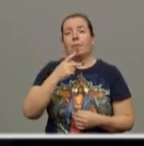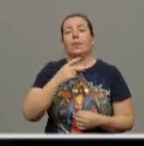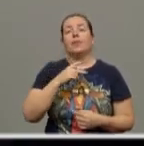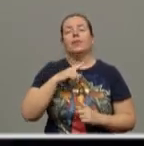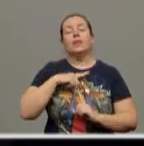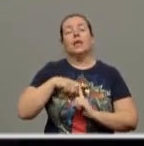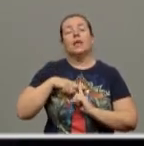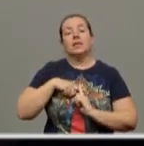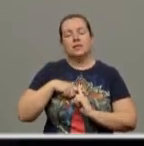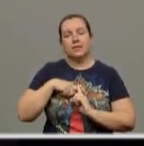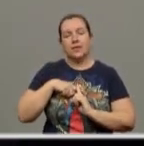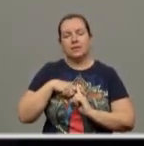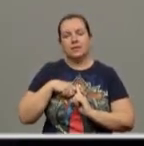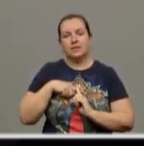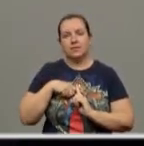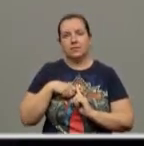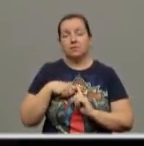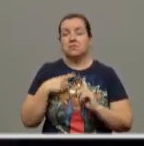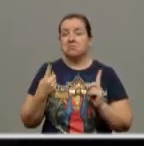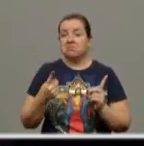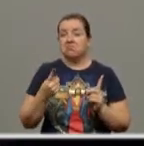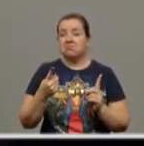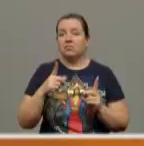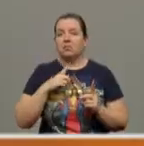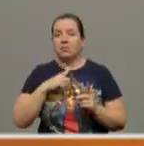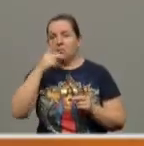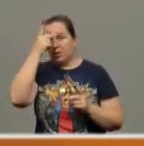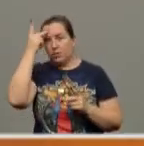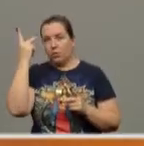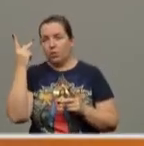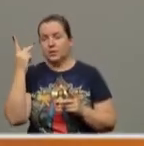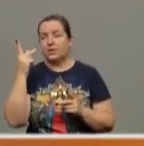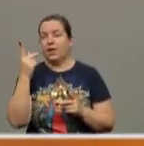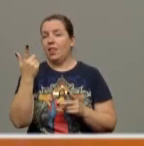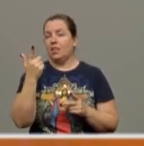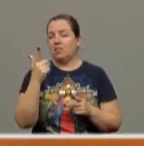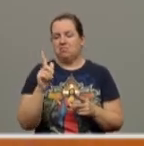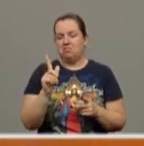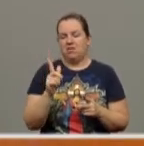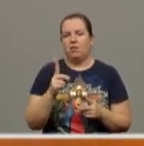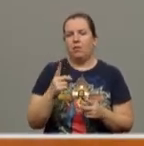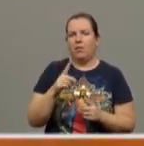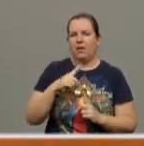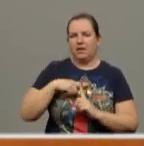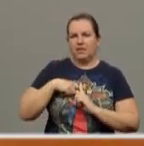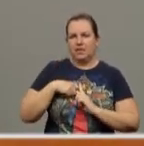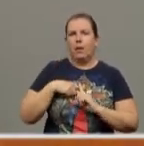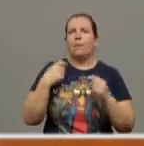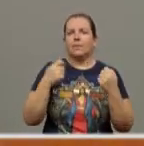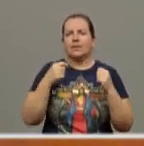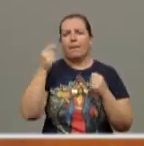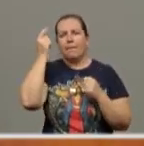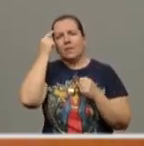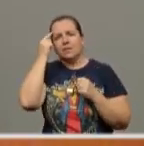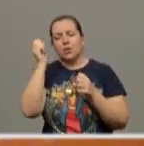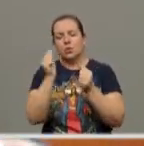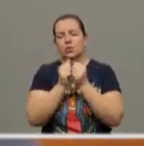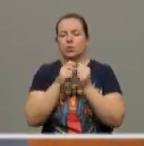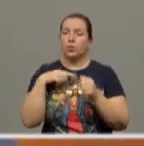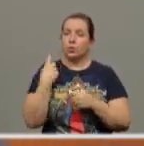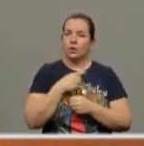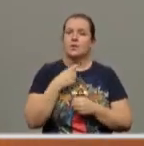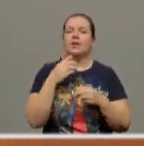cristãs, não é? E aqueles que não são cristãos, para refletir junto conosco também, como é bom ser uma família cristã,